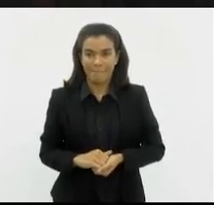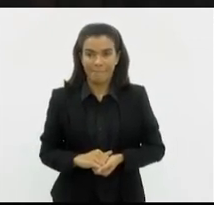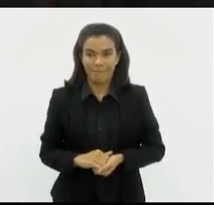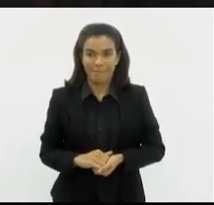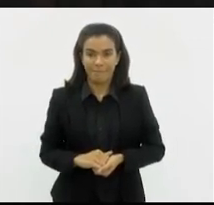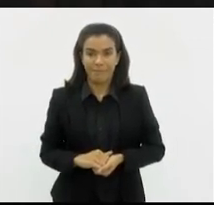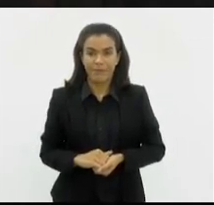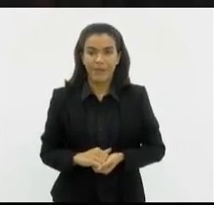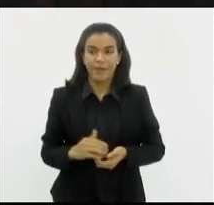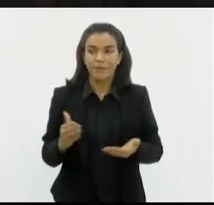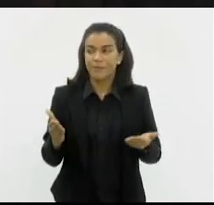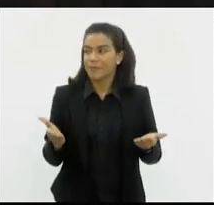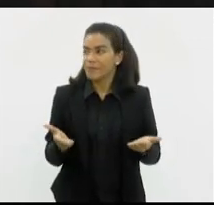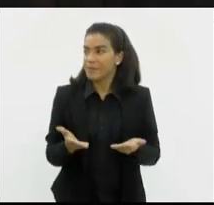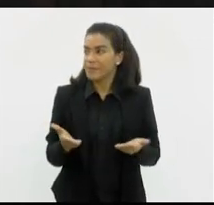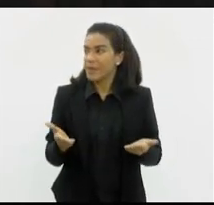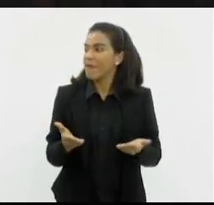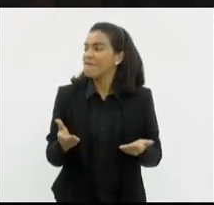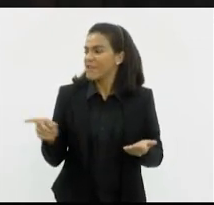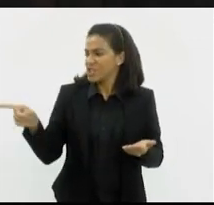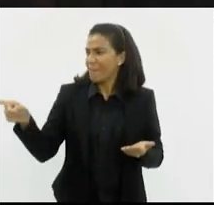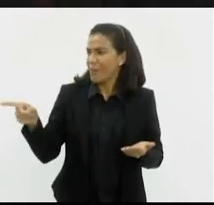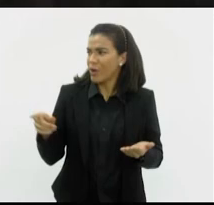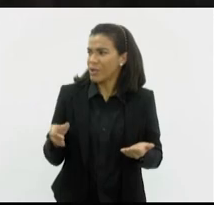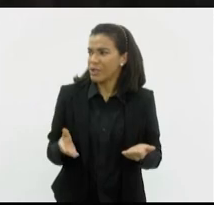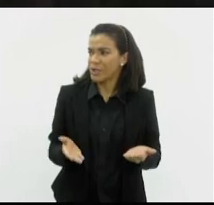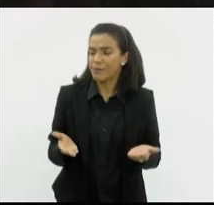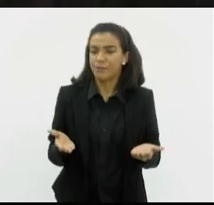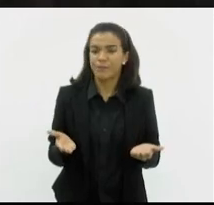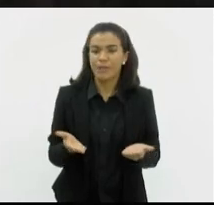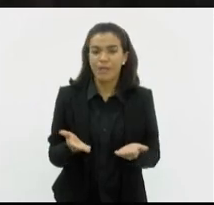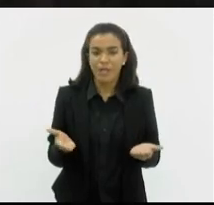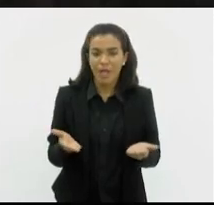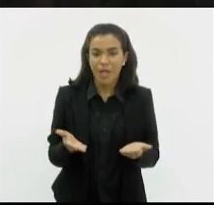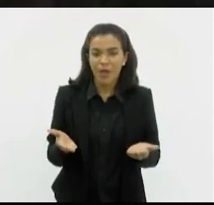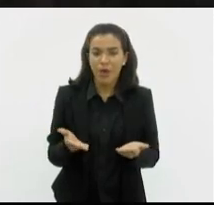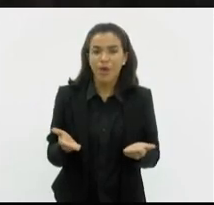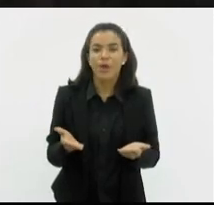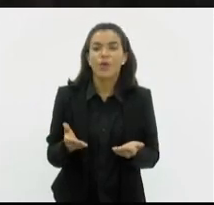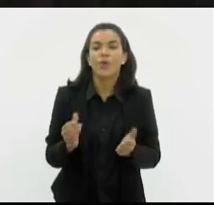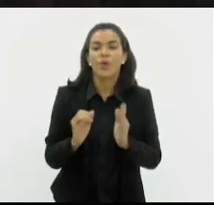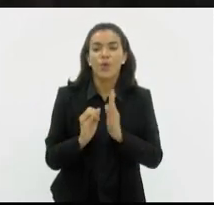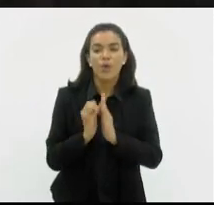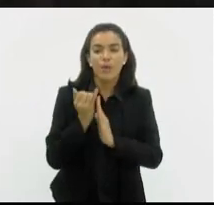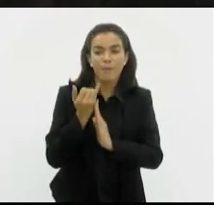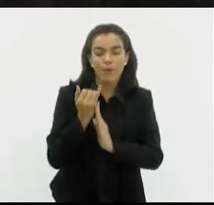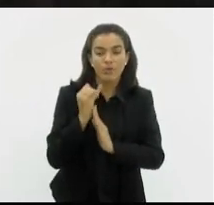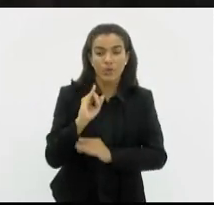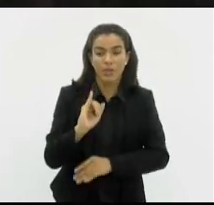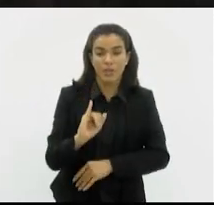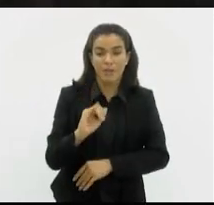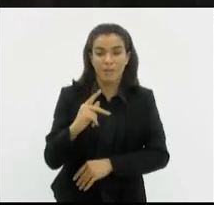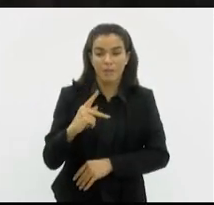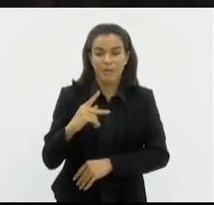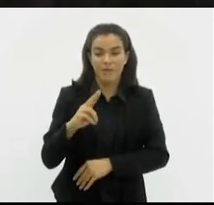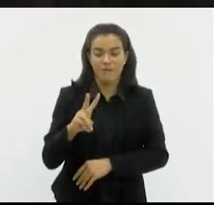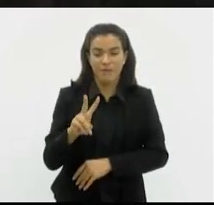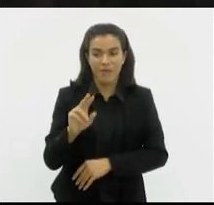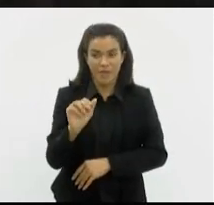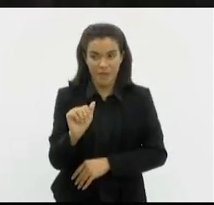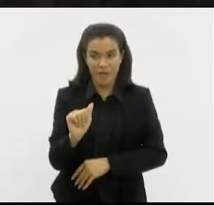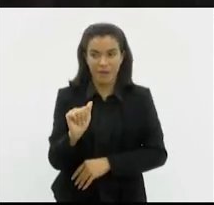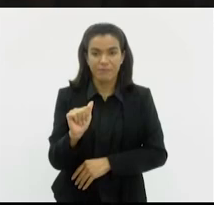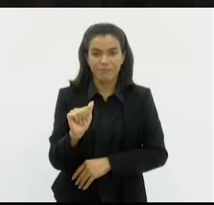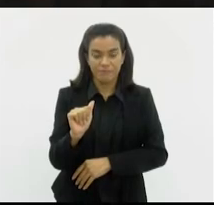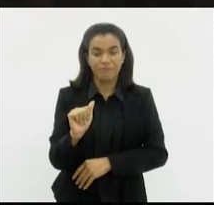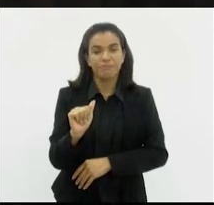Vou sair do ICMS e ir para outro imposto, o IPVA. O